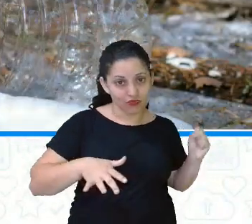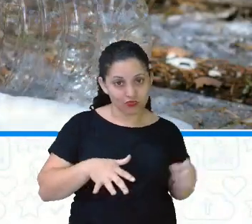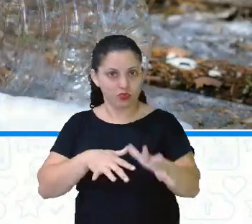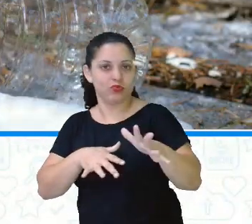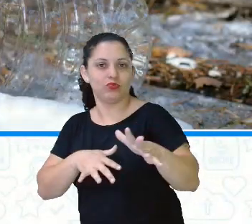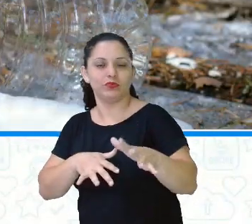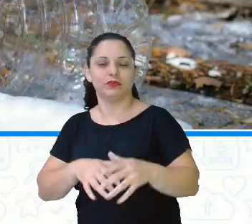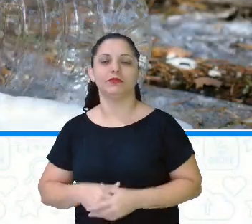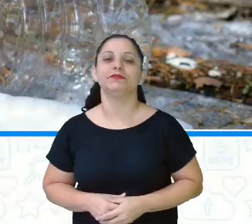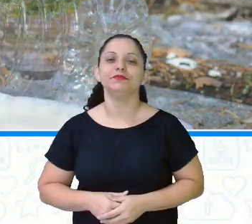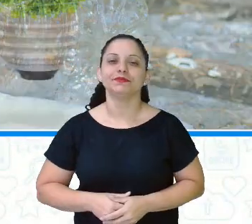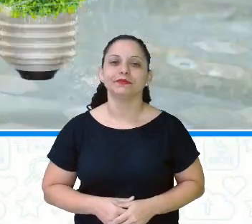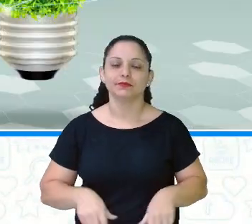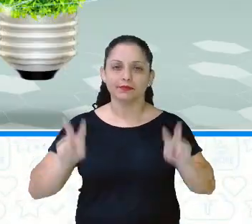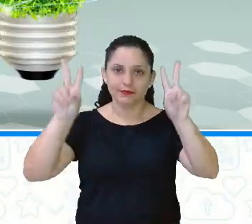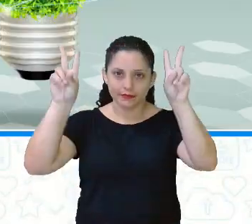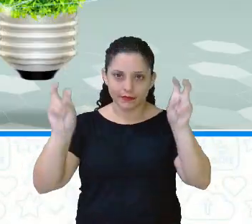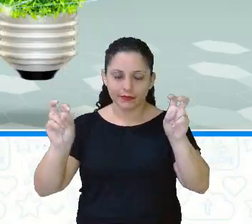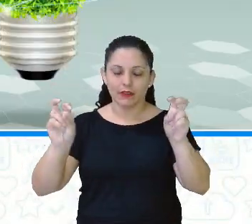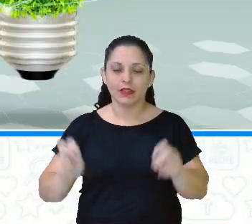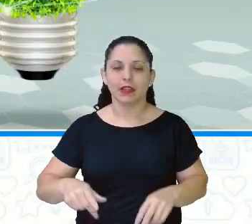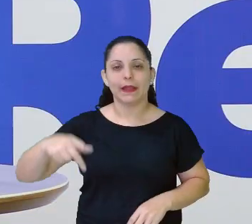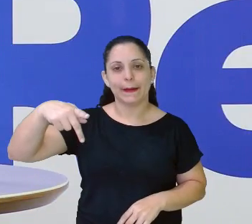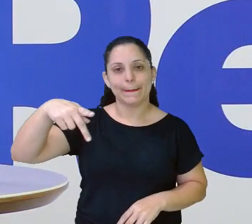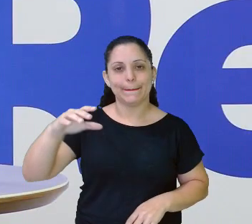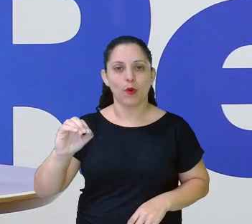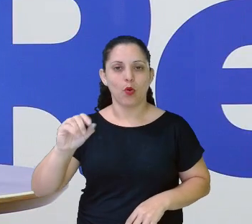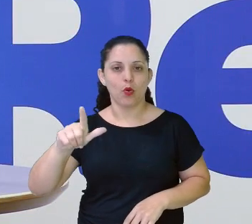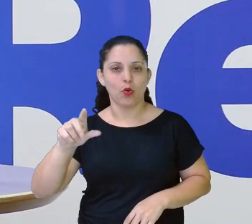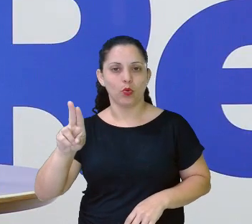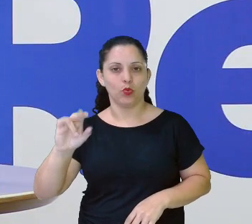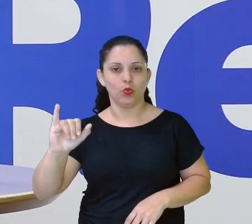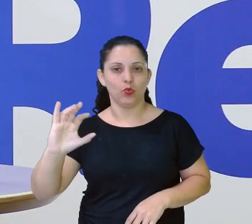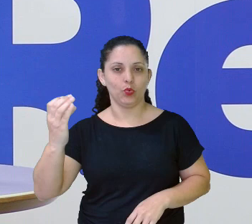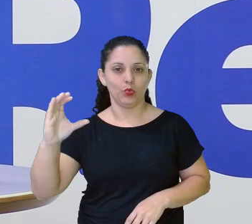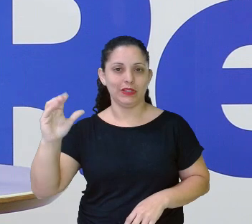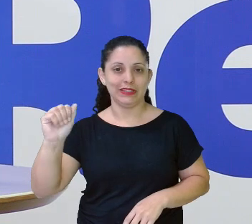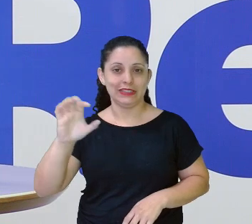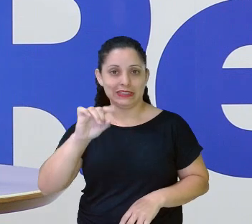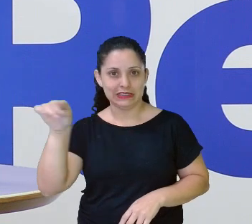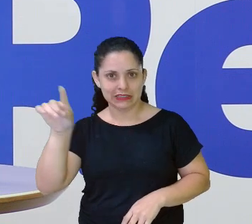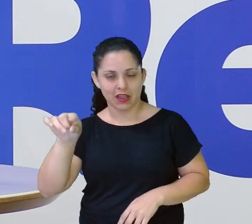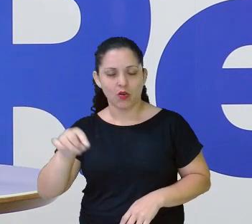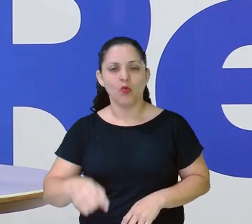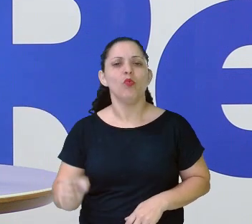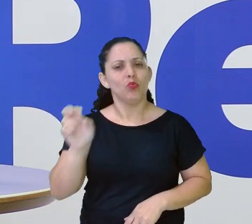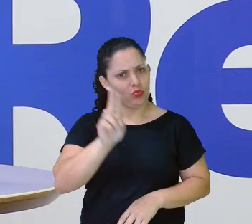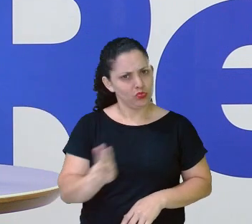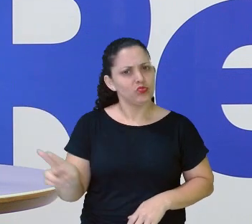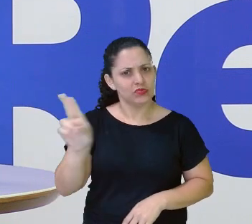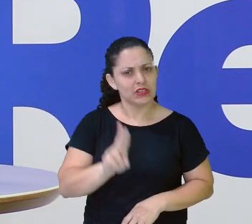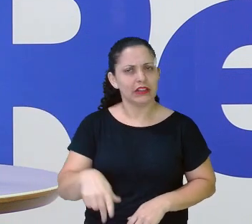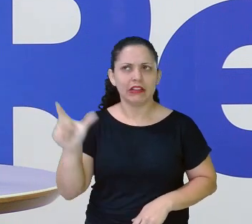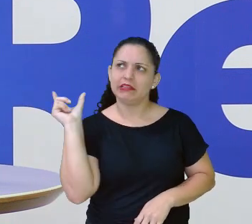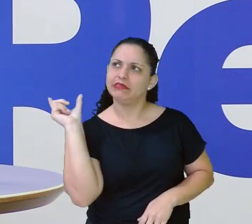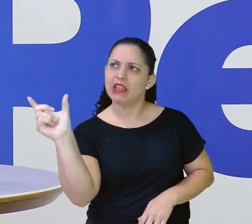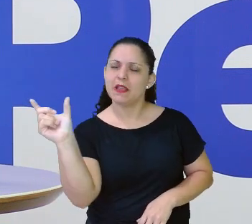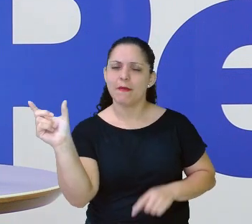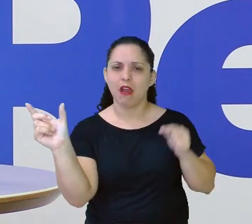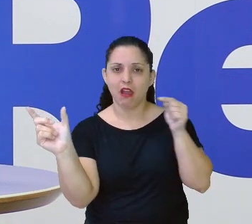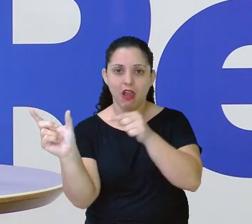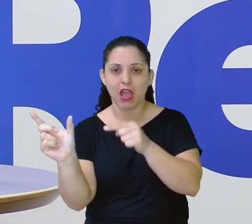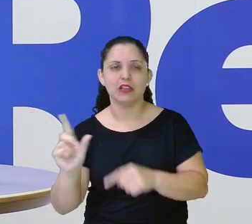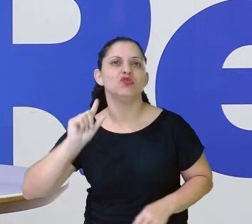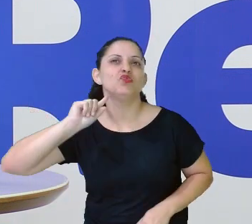palavra poluição ela é muito utilizada, né? Até nas aulas, quando a gente fala de poluição, porque